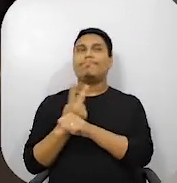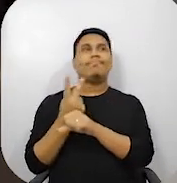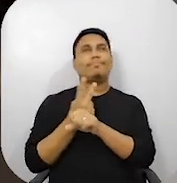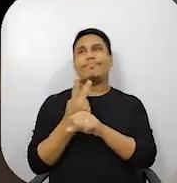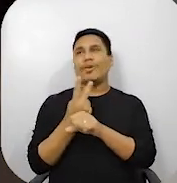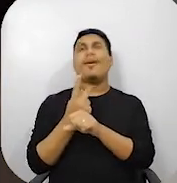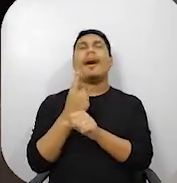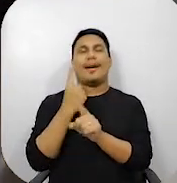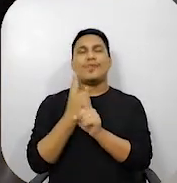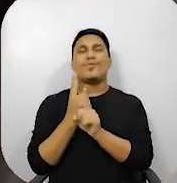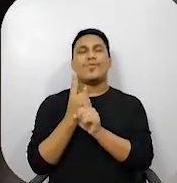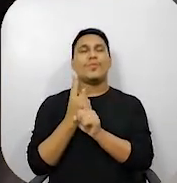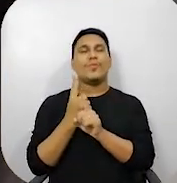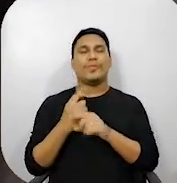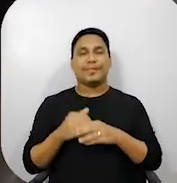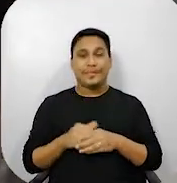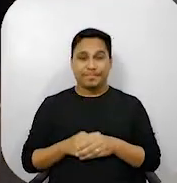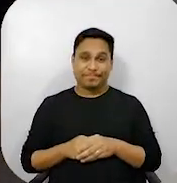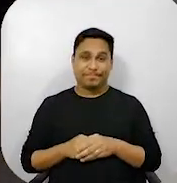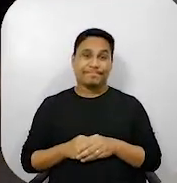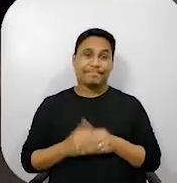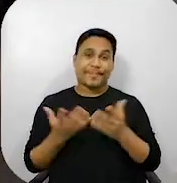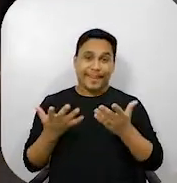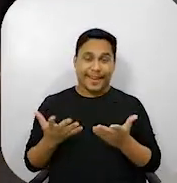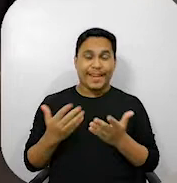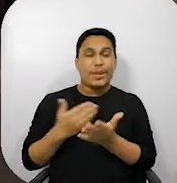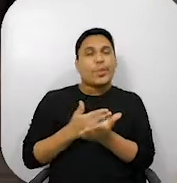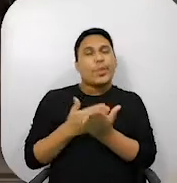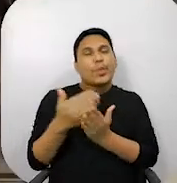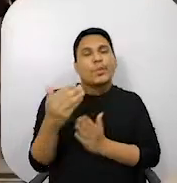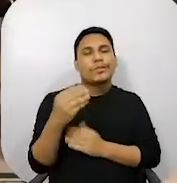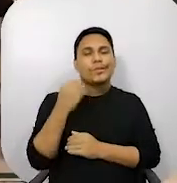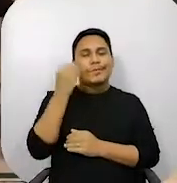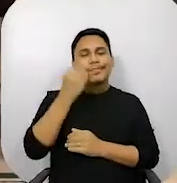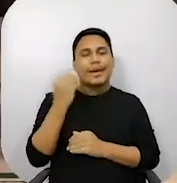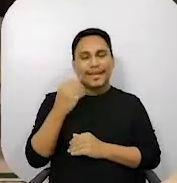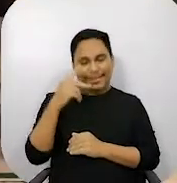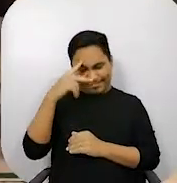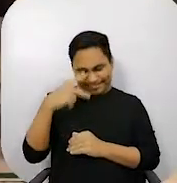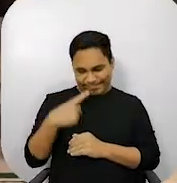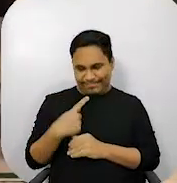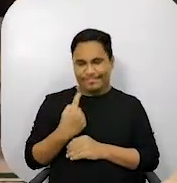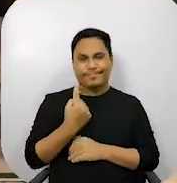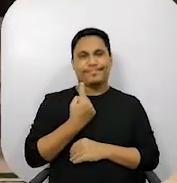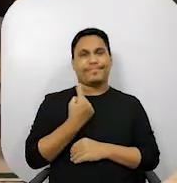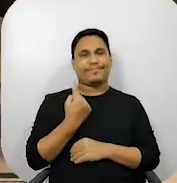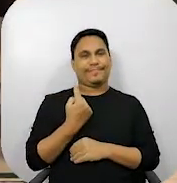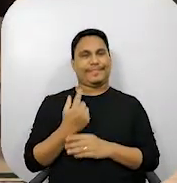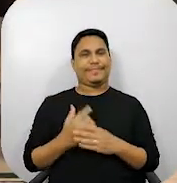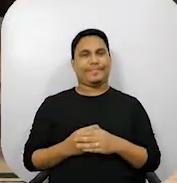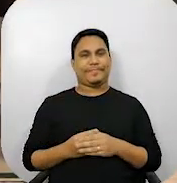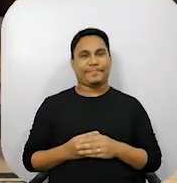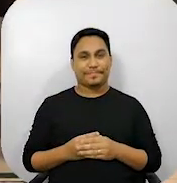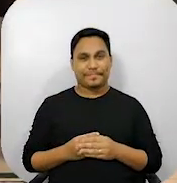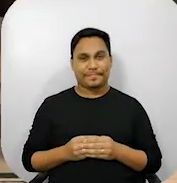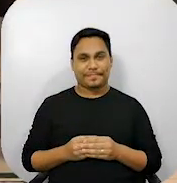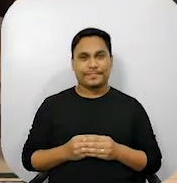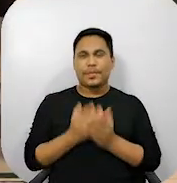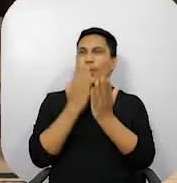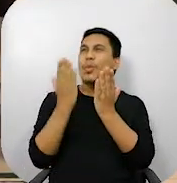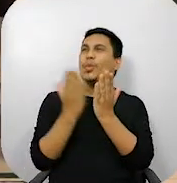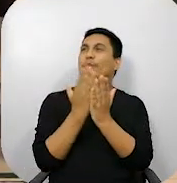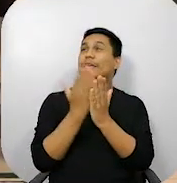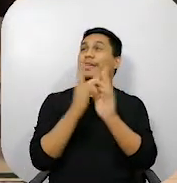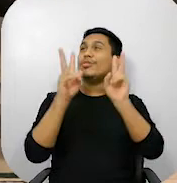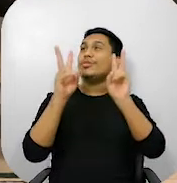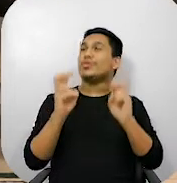achando sabe aí você tem uma vivência assim mais com você e esse livro Um Conto em